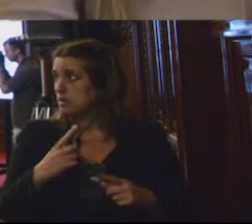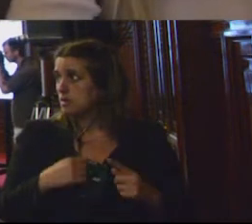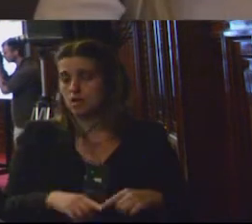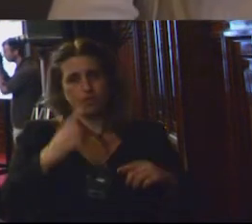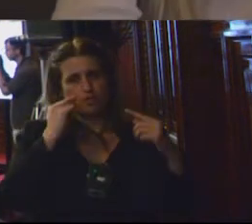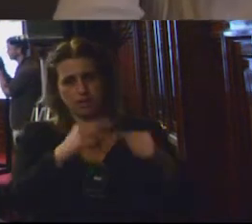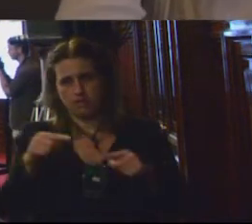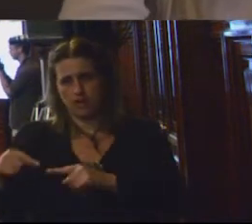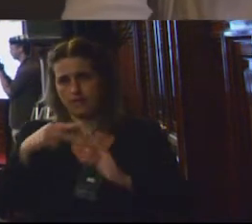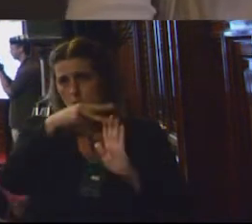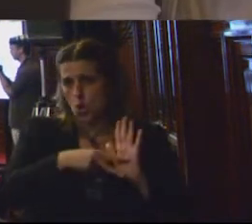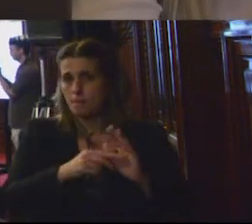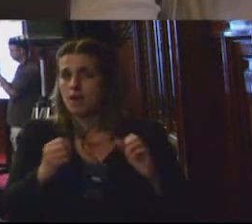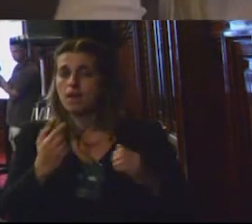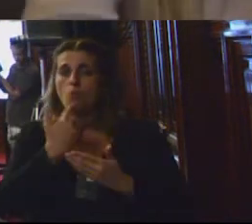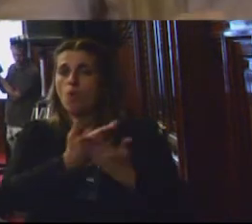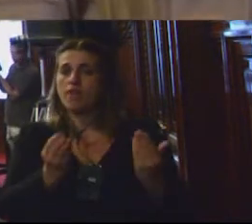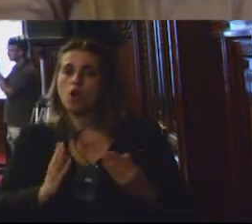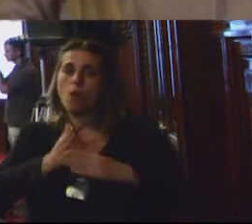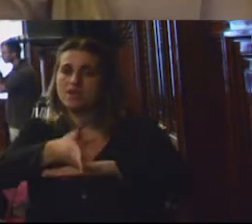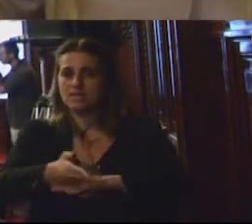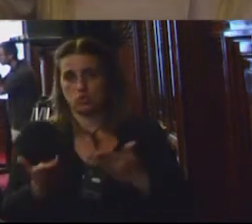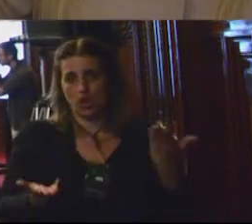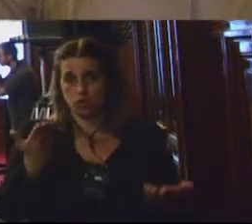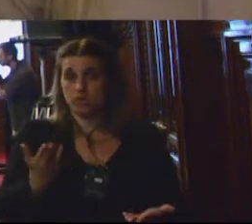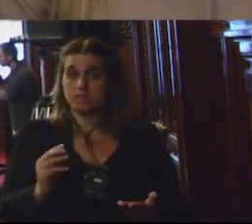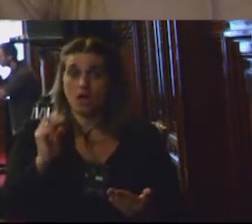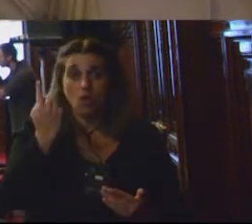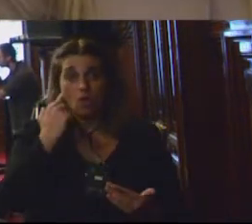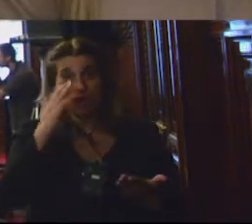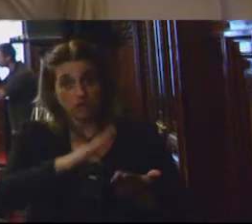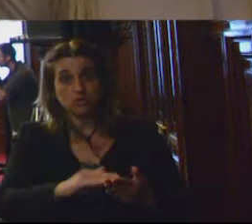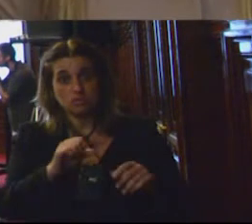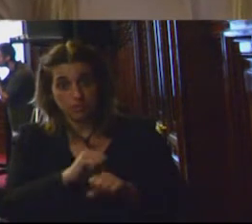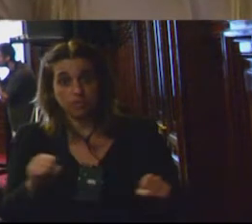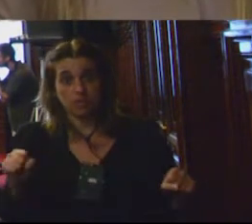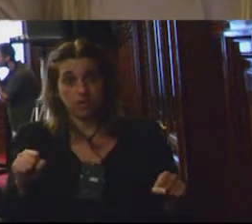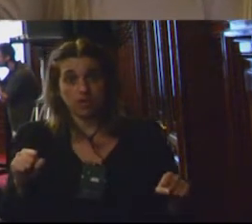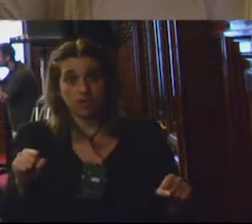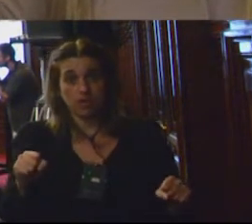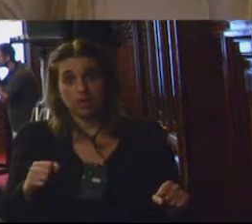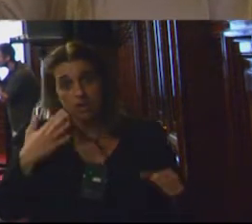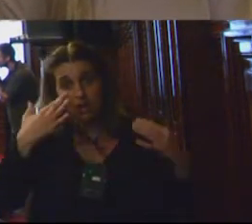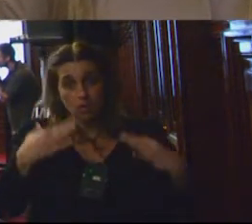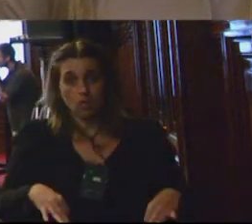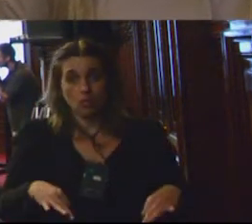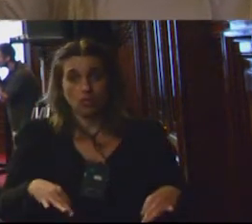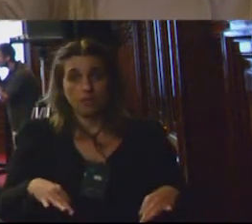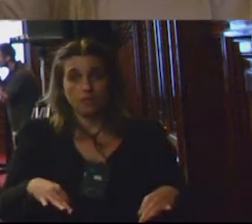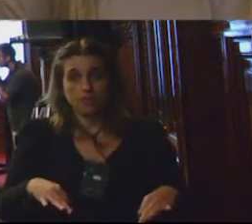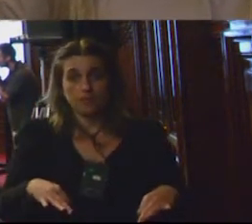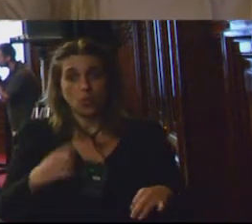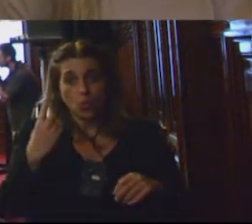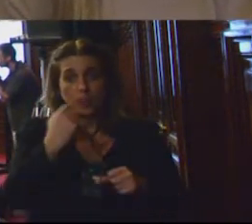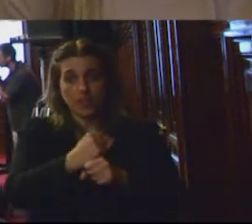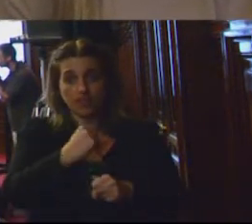limitadoras do acesso à justiça, uma delas chegando ao ponto de estabelecer que mesmo o trabalhador materialmente pobre, que faça